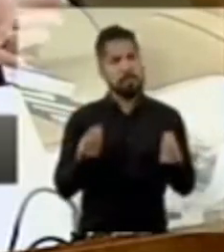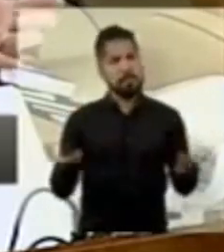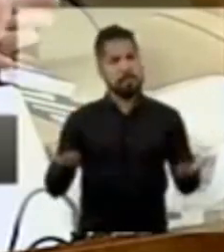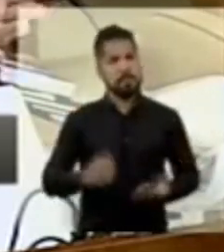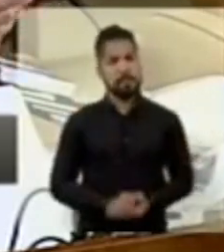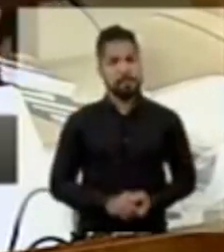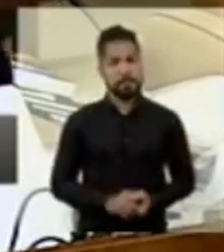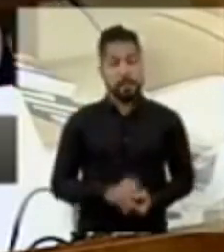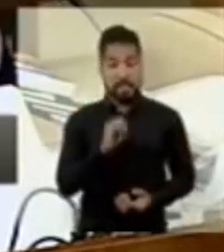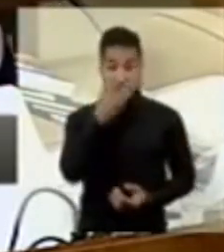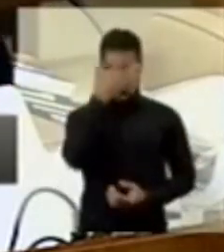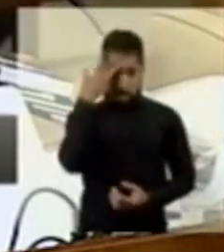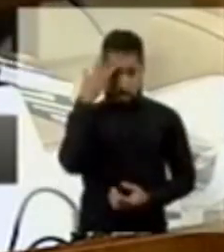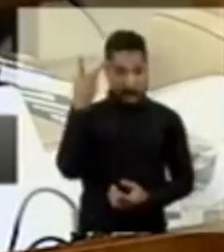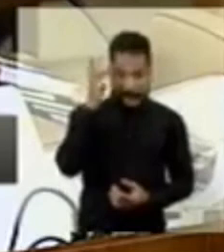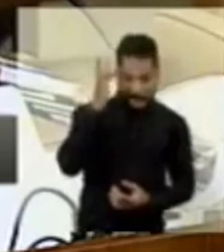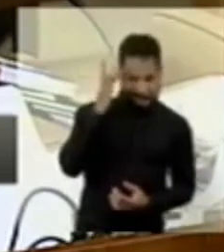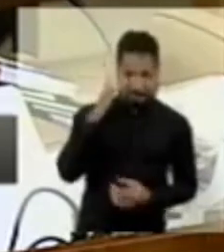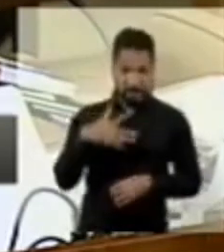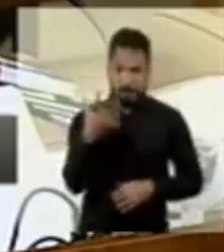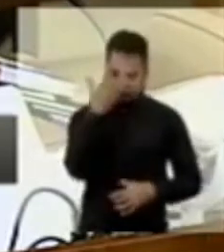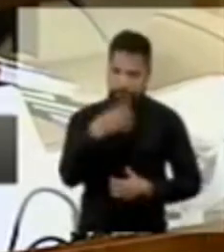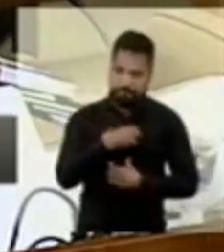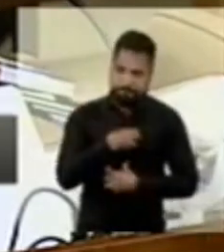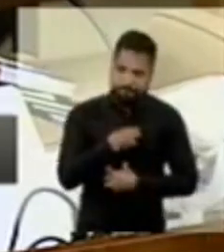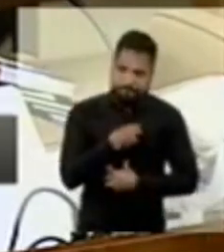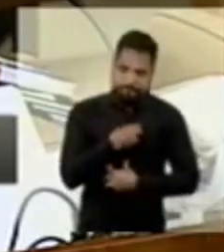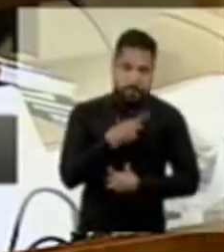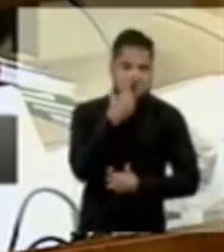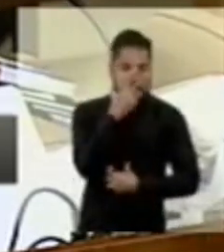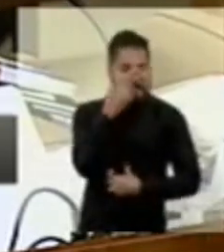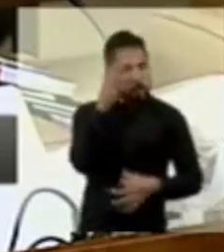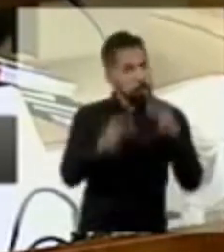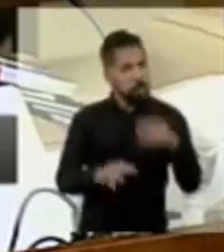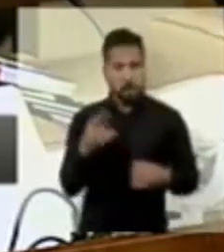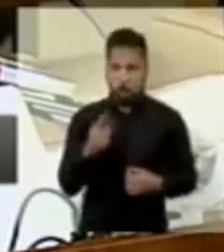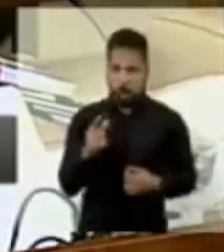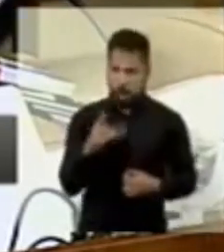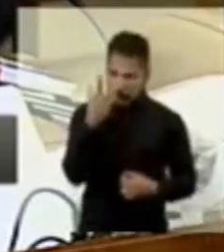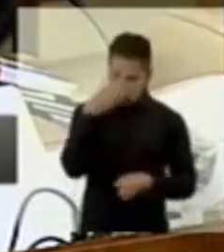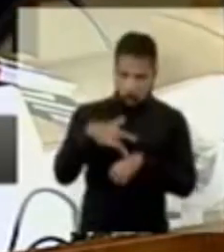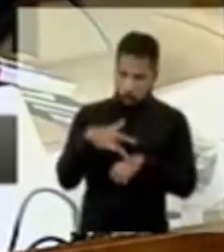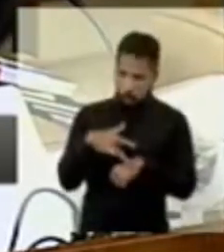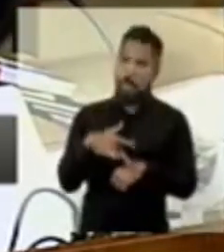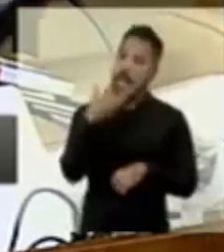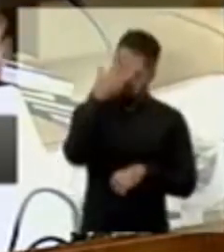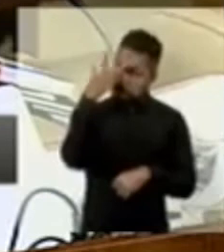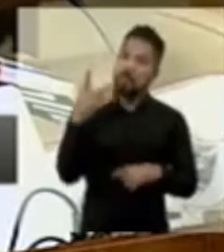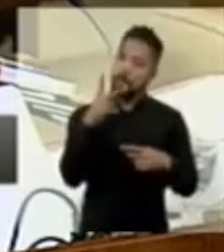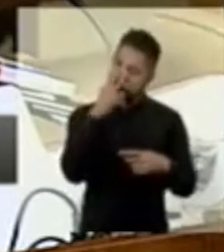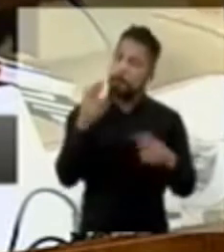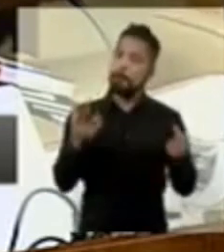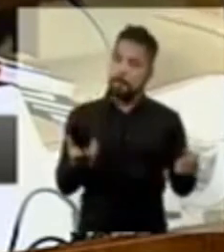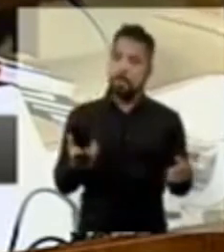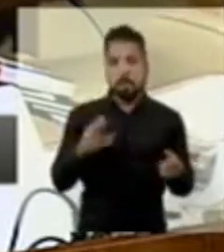se alguém acha que não viola um sentimento mínimo de justiça uma situação como essa as pessoas podem ter evidentemente